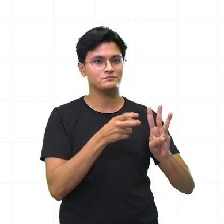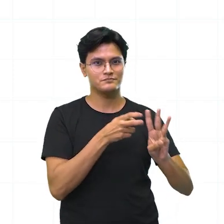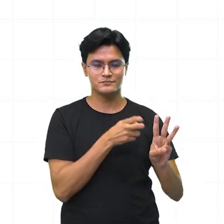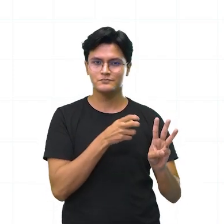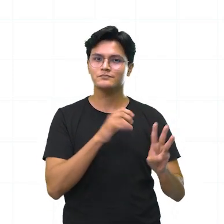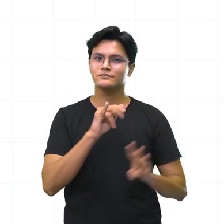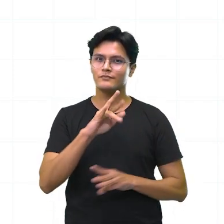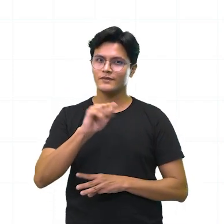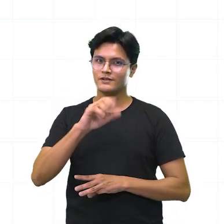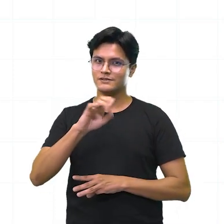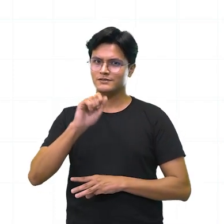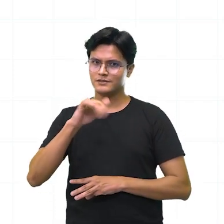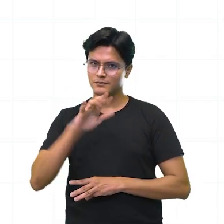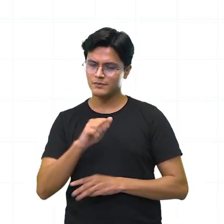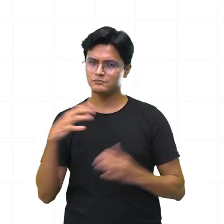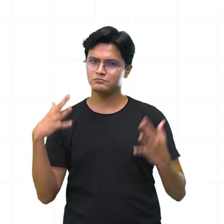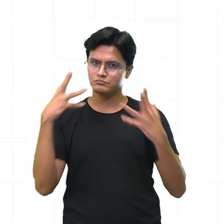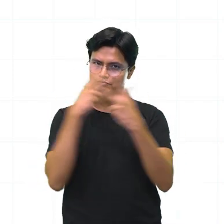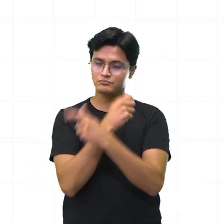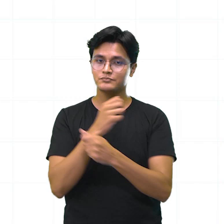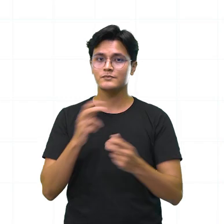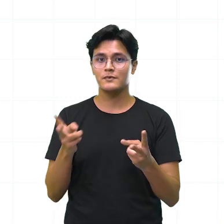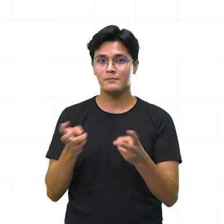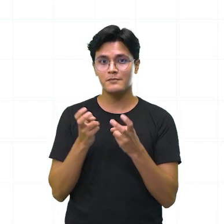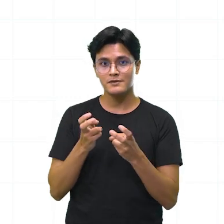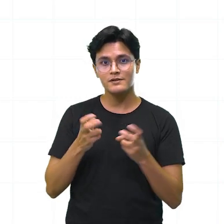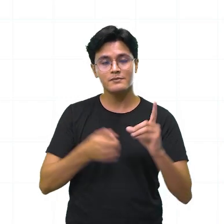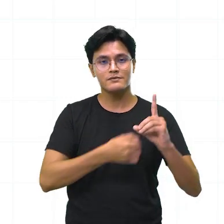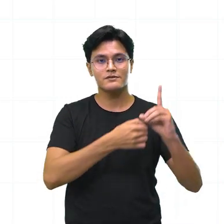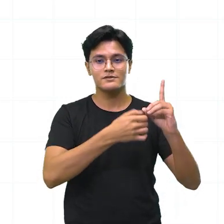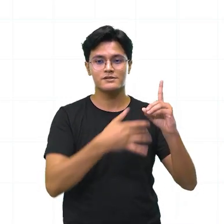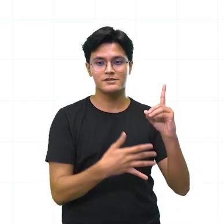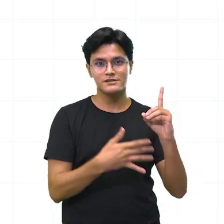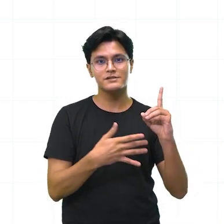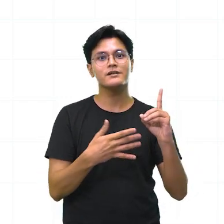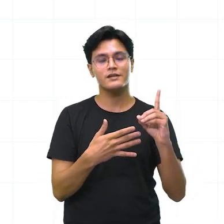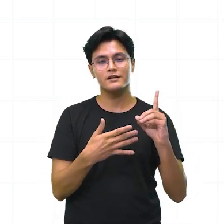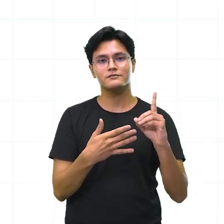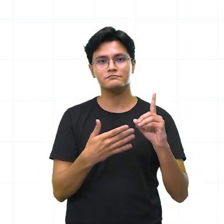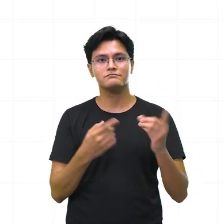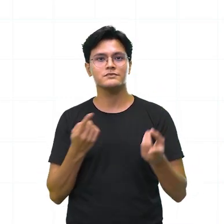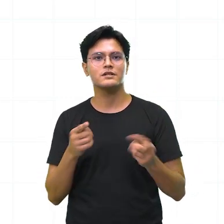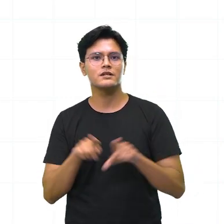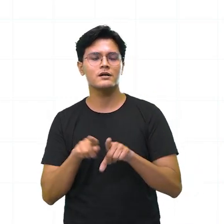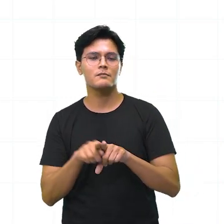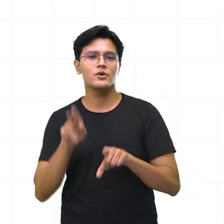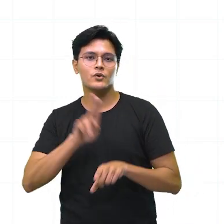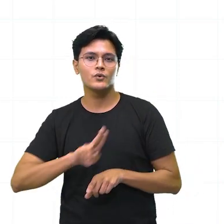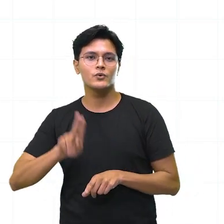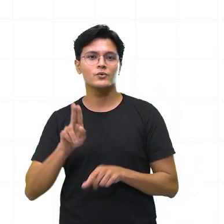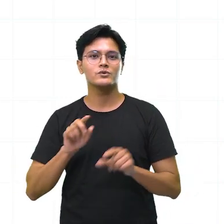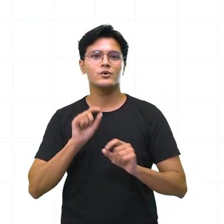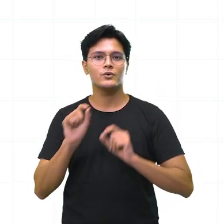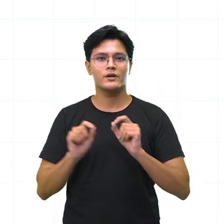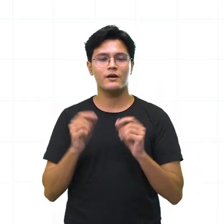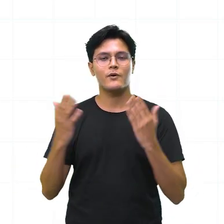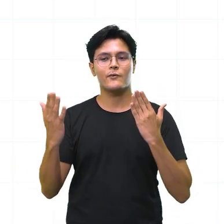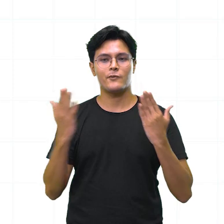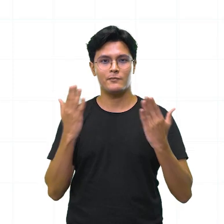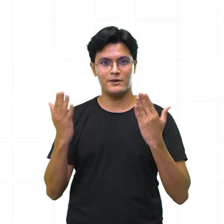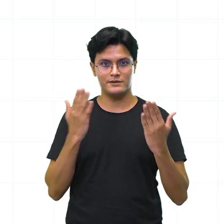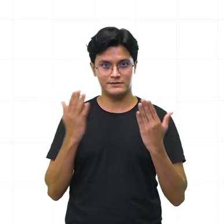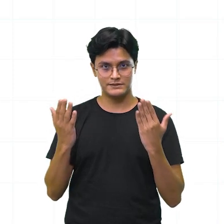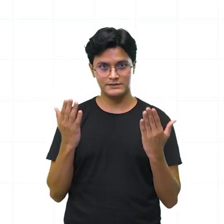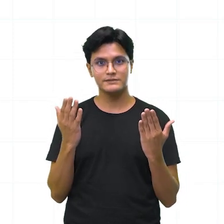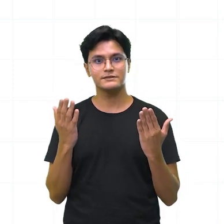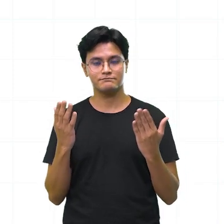a gata, né? Perceba que ele descreve Iracema e também utiliza isso aqui da comparação. Fala lá